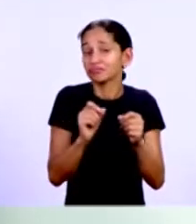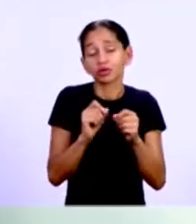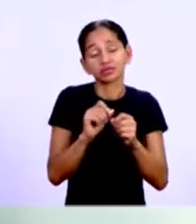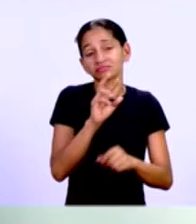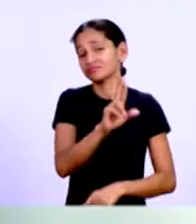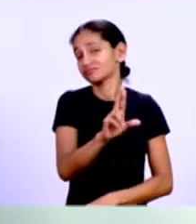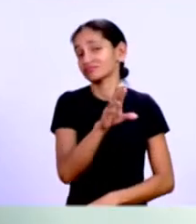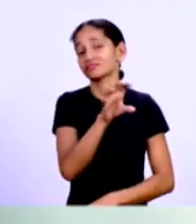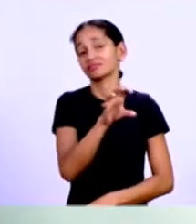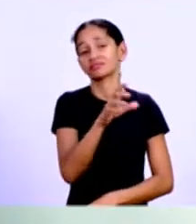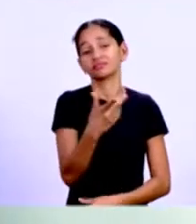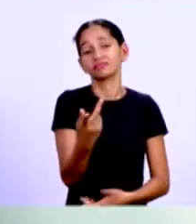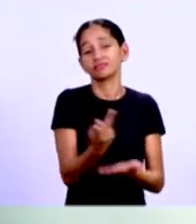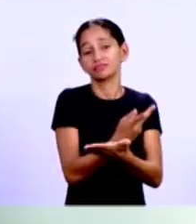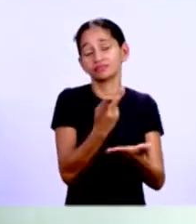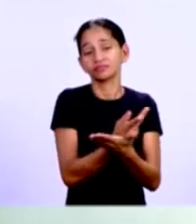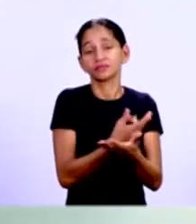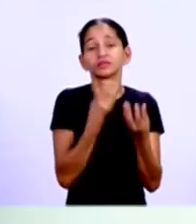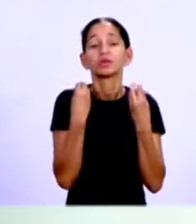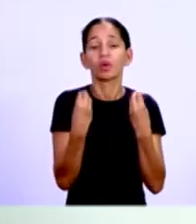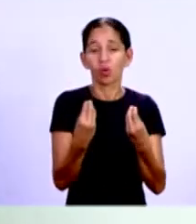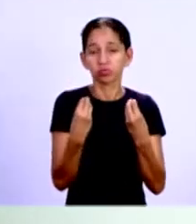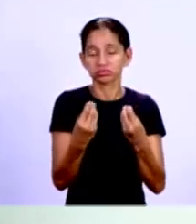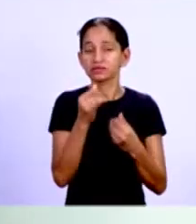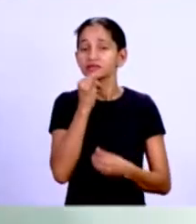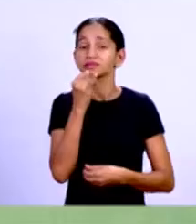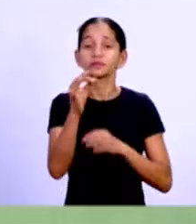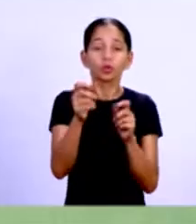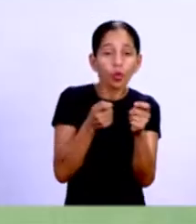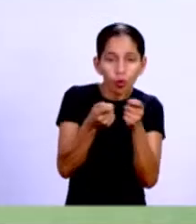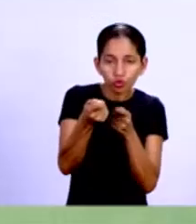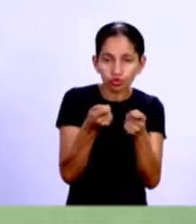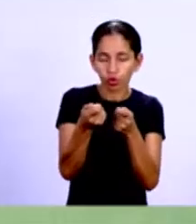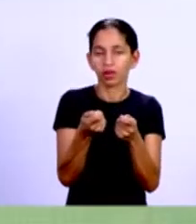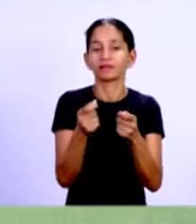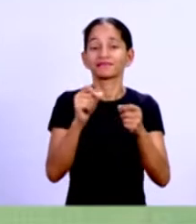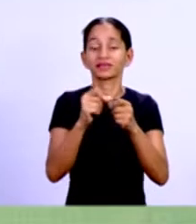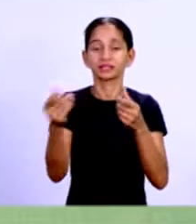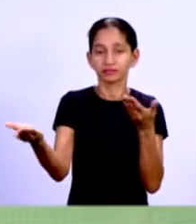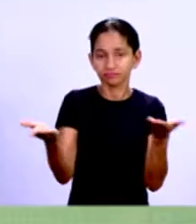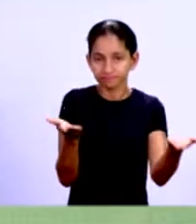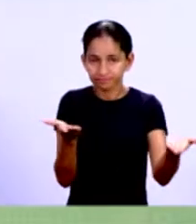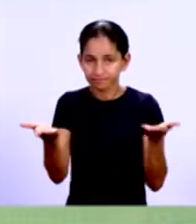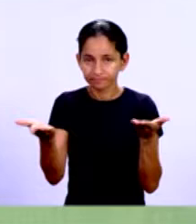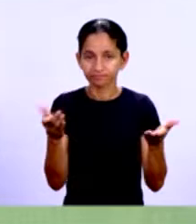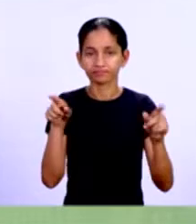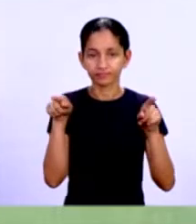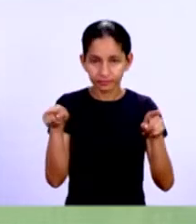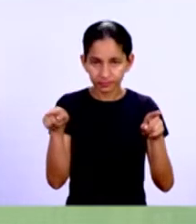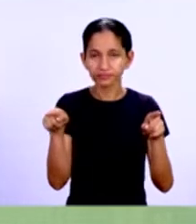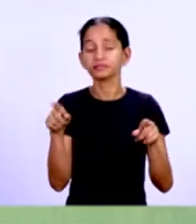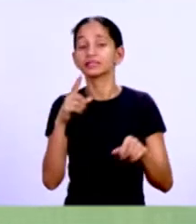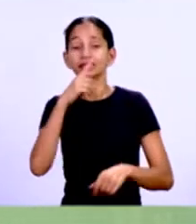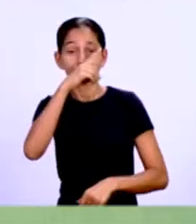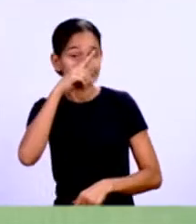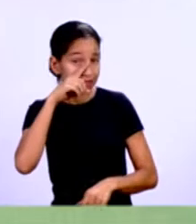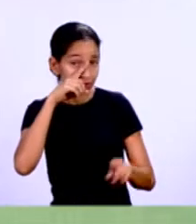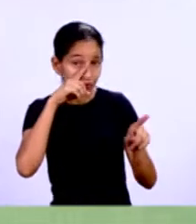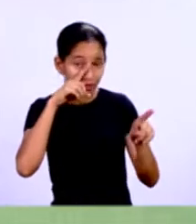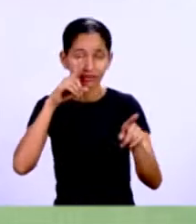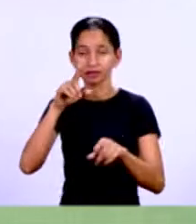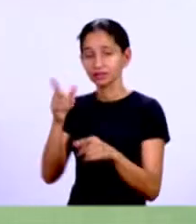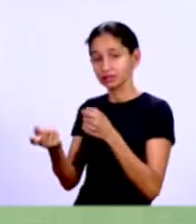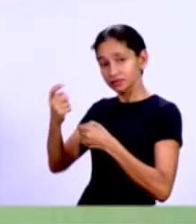você deve tentar controlar. Falando então da relação existente entre as variáveis risco